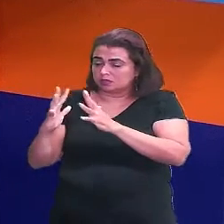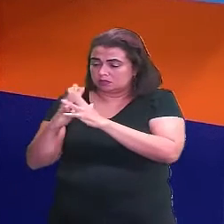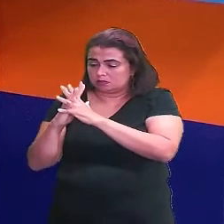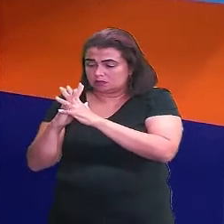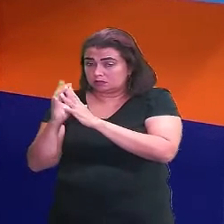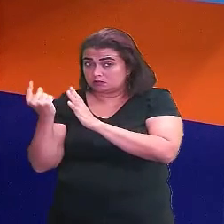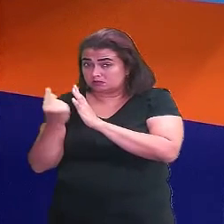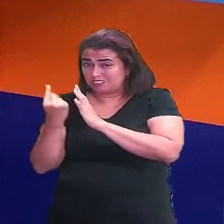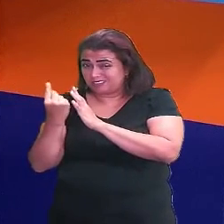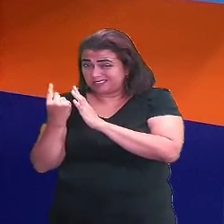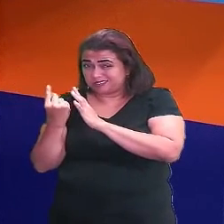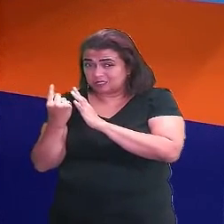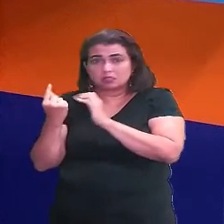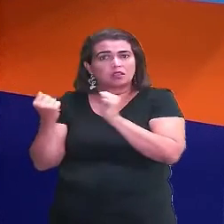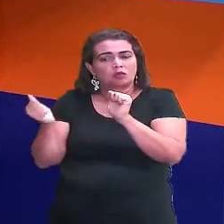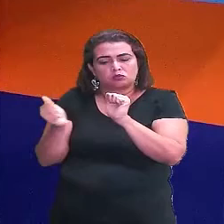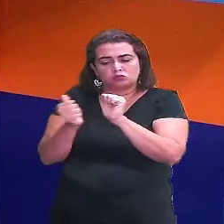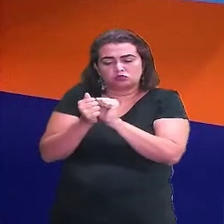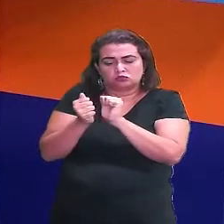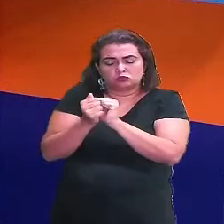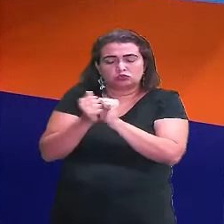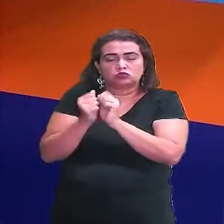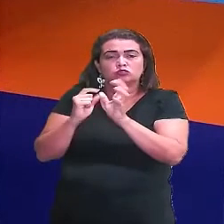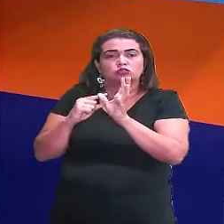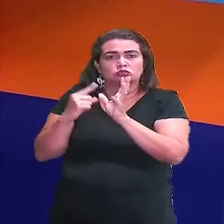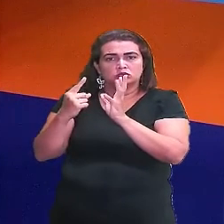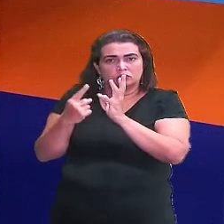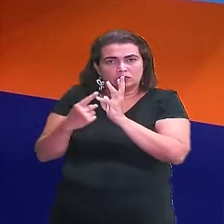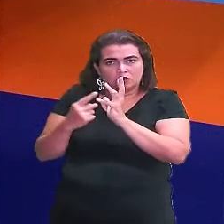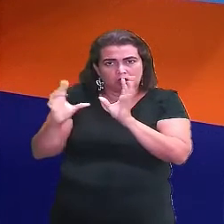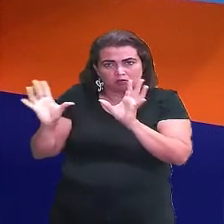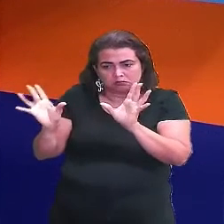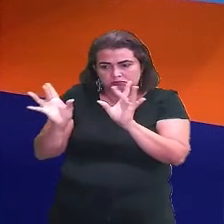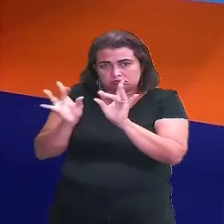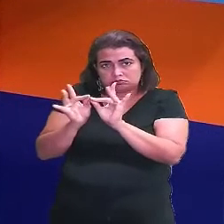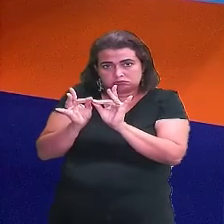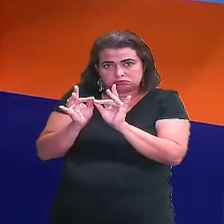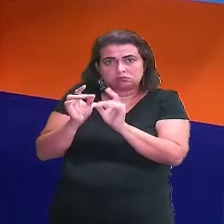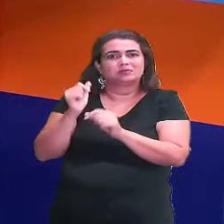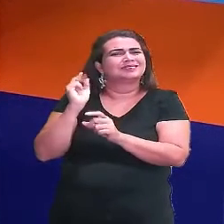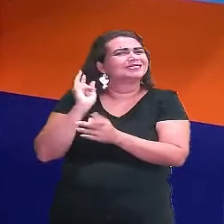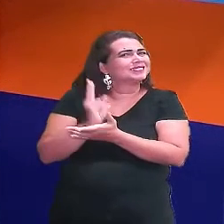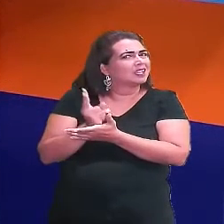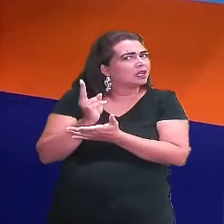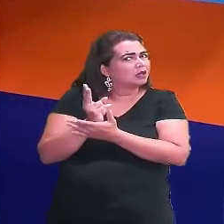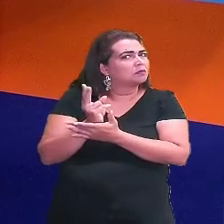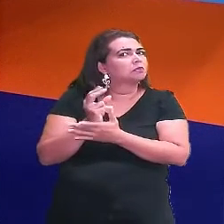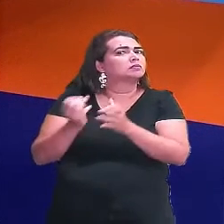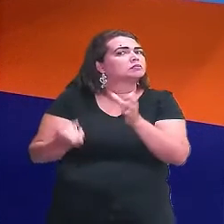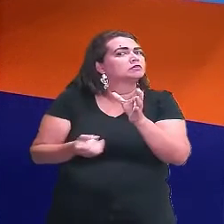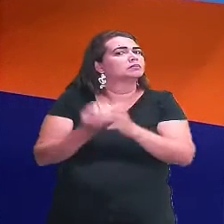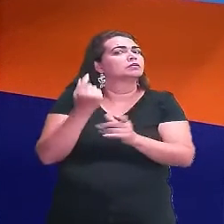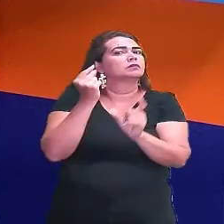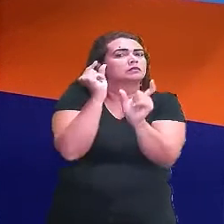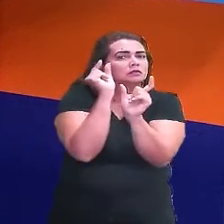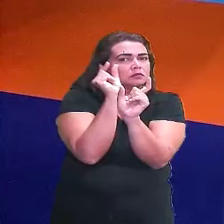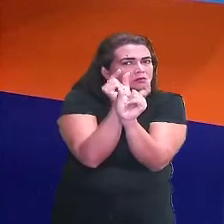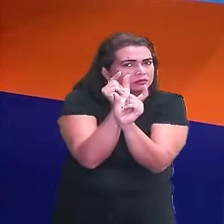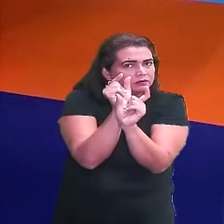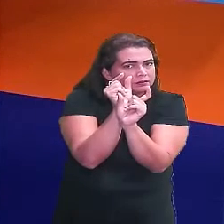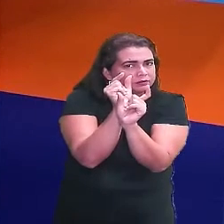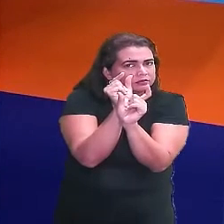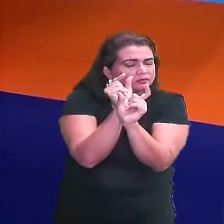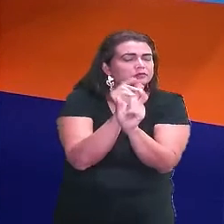ficar sozinhas. Sempre vai ter consoantes com vogal, tá? Para formar a sílaba precisa ter